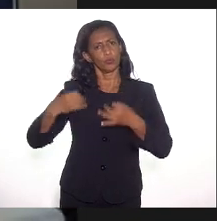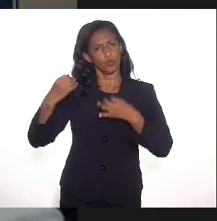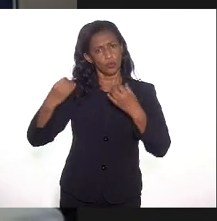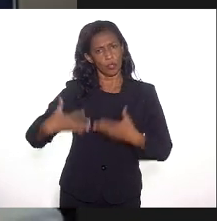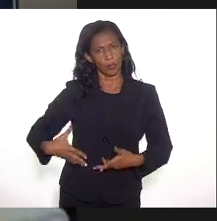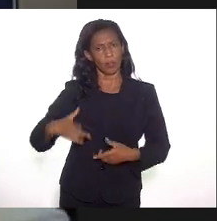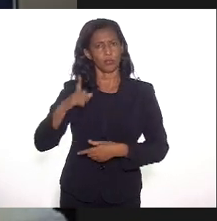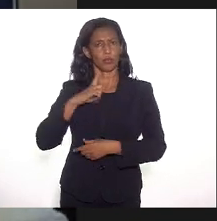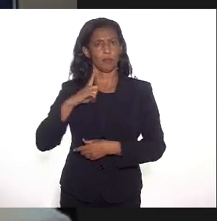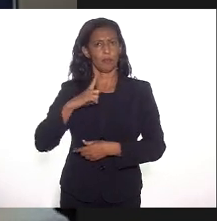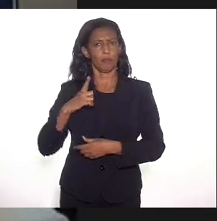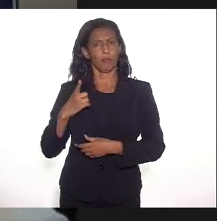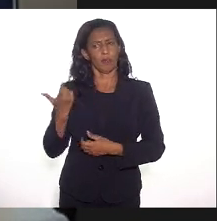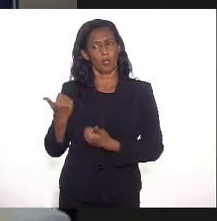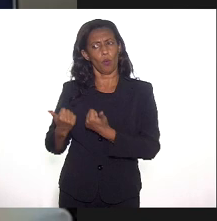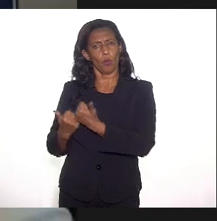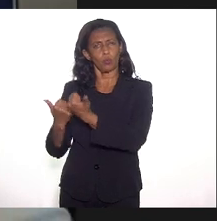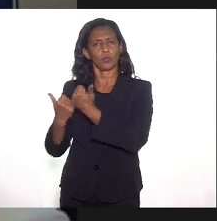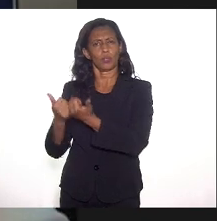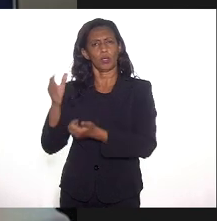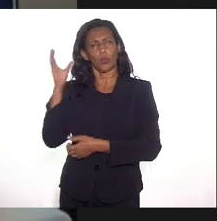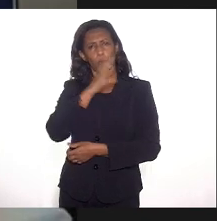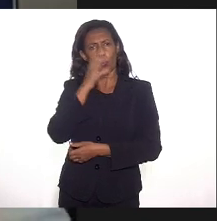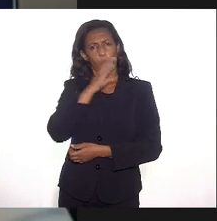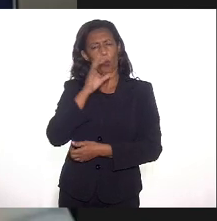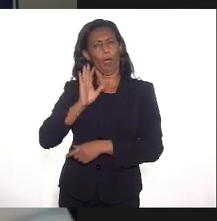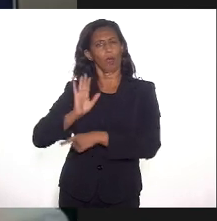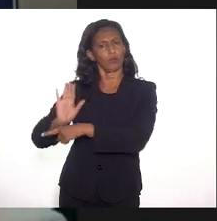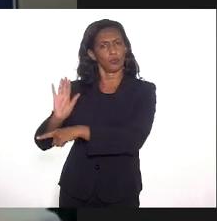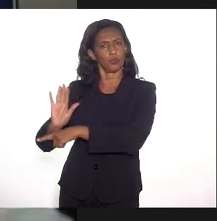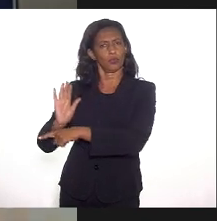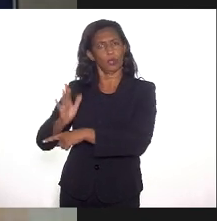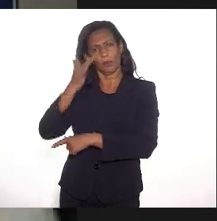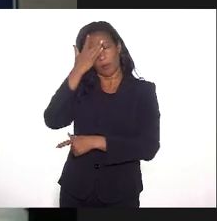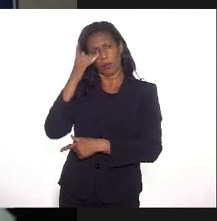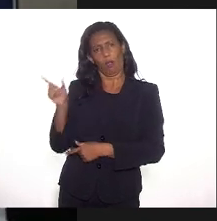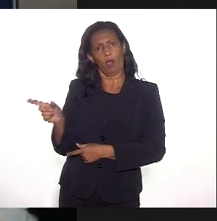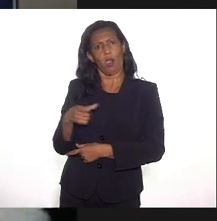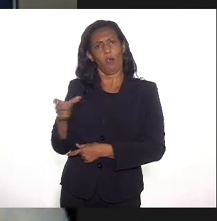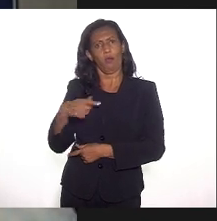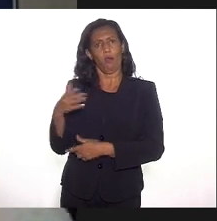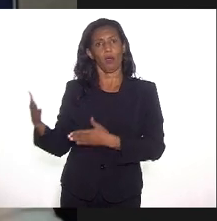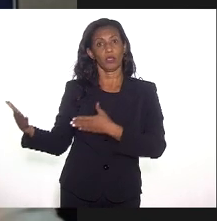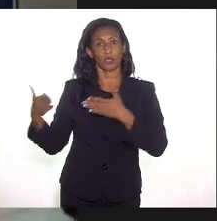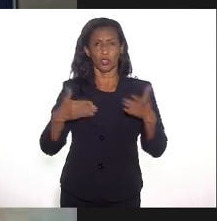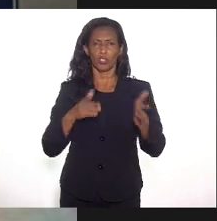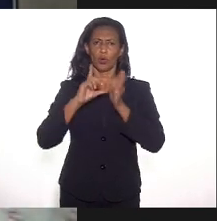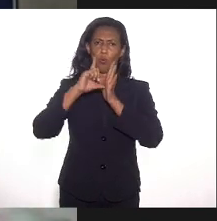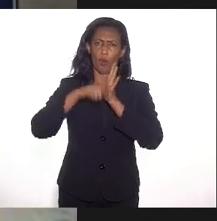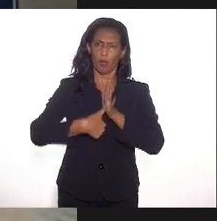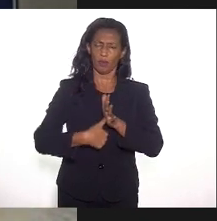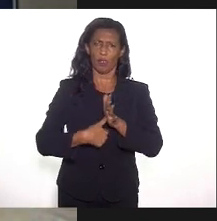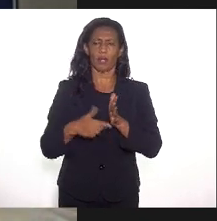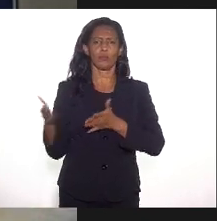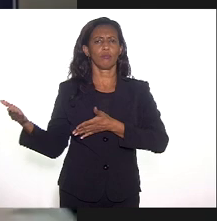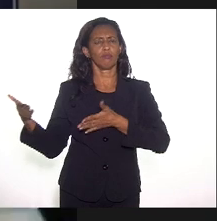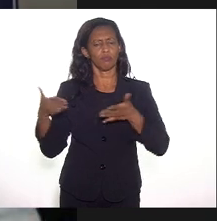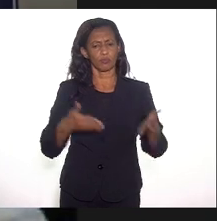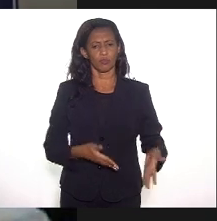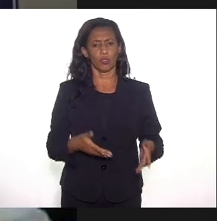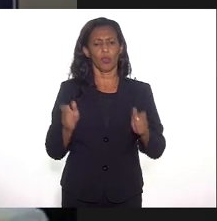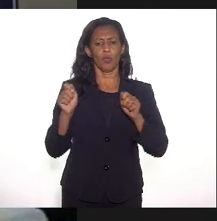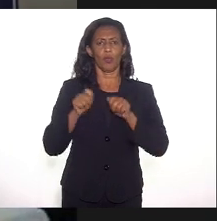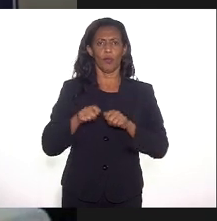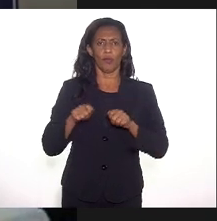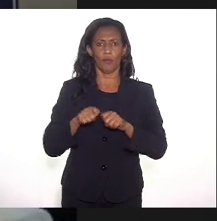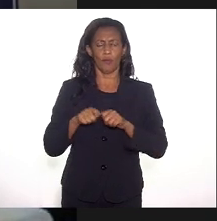ter aí um auxílio emergencial para a população do Estado do Rio de Janeiro, que chegou com um atraso, que chegou